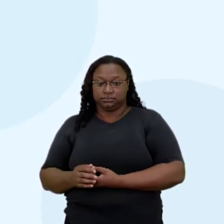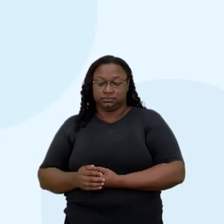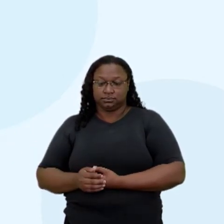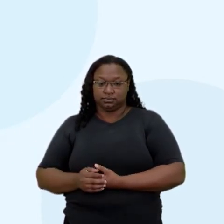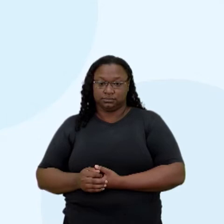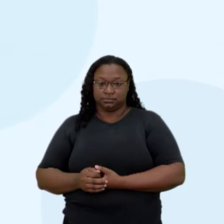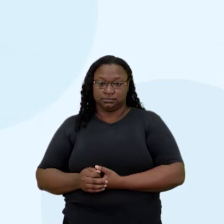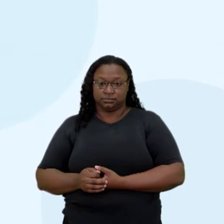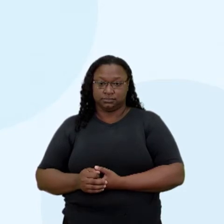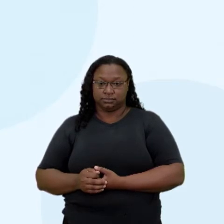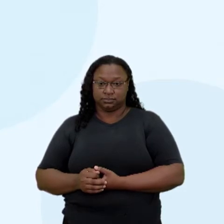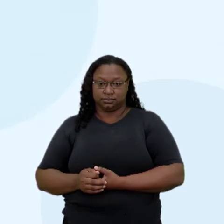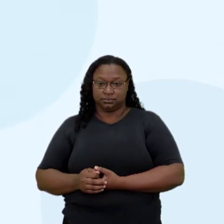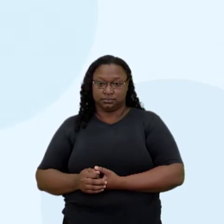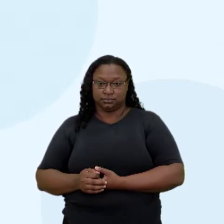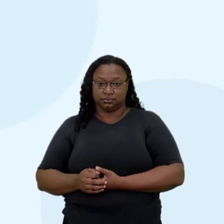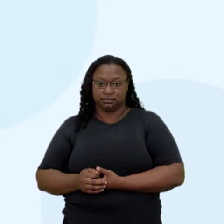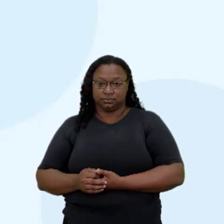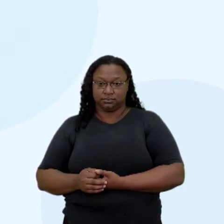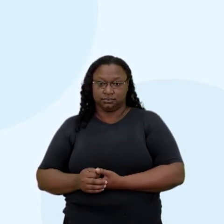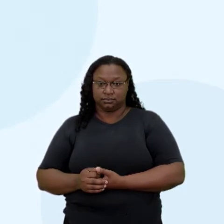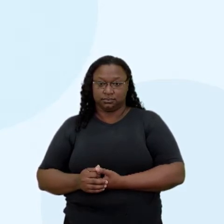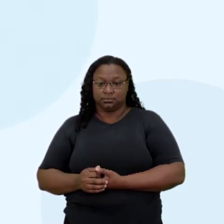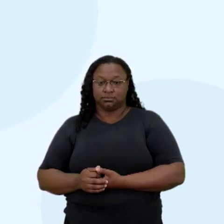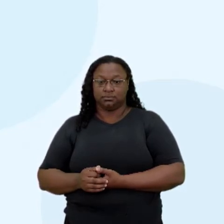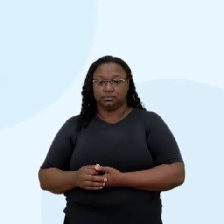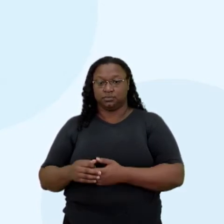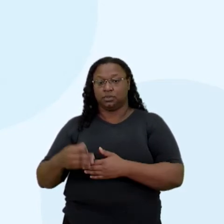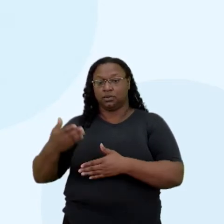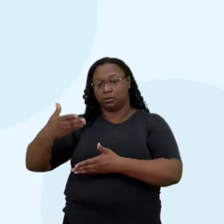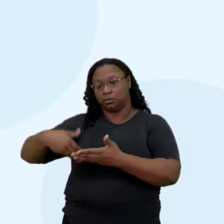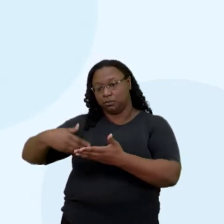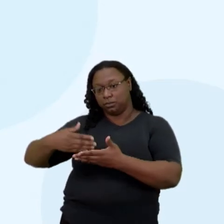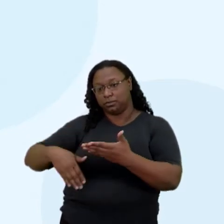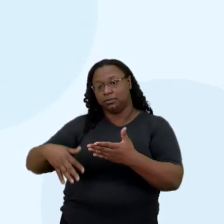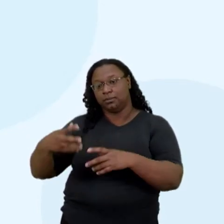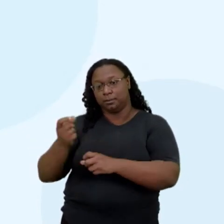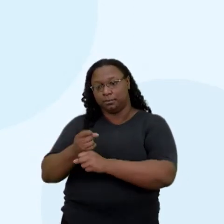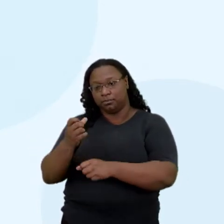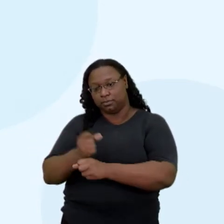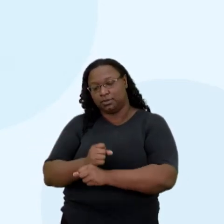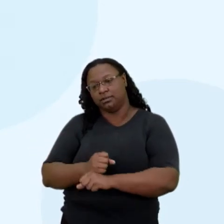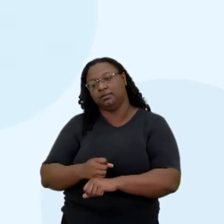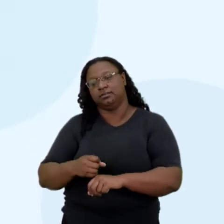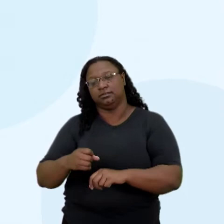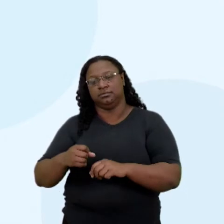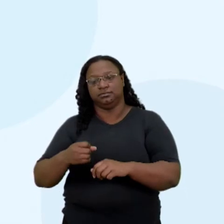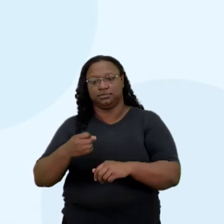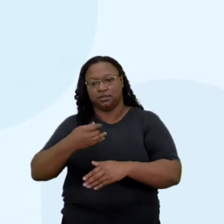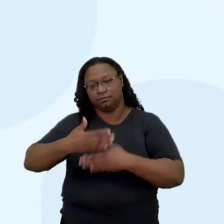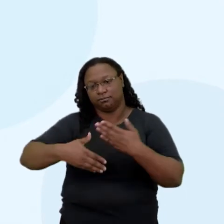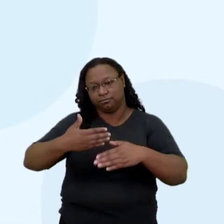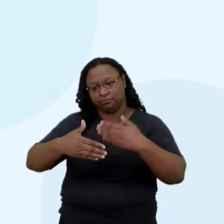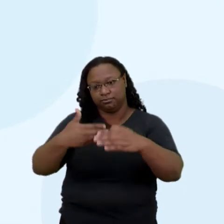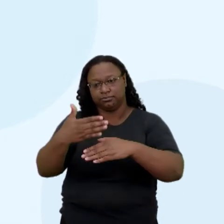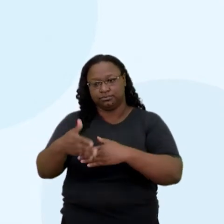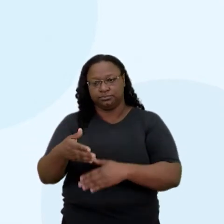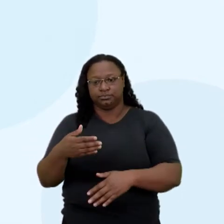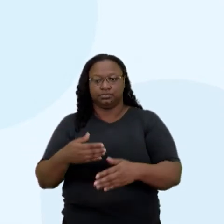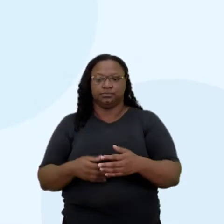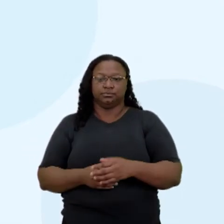na fórmulazinha, né? No modelo matemático que determina a regressão linear. Puxa, professor, que